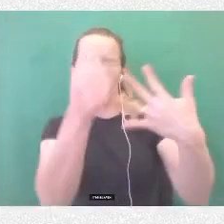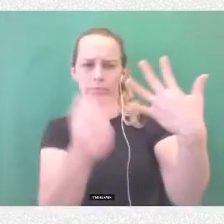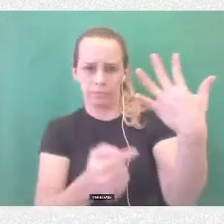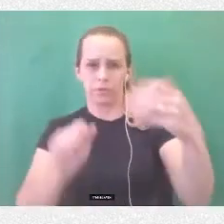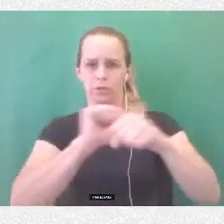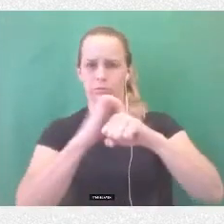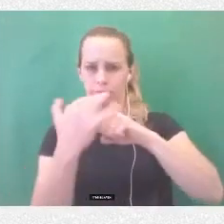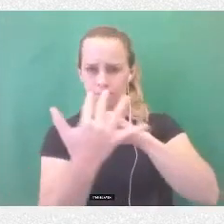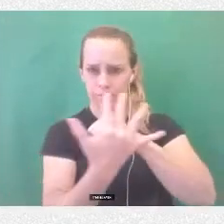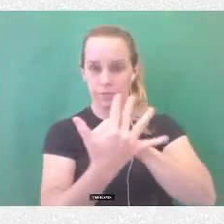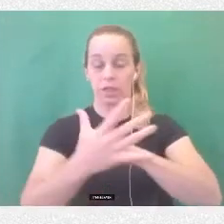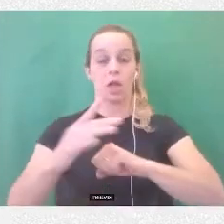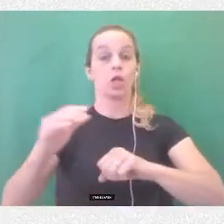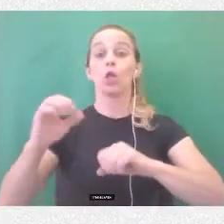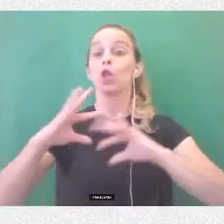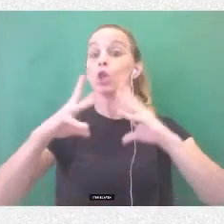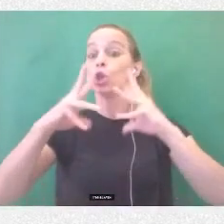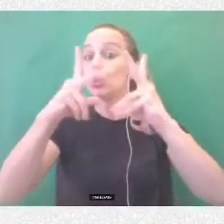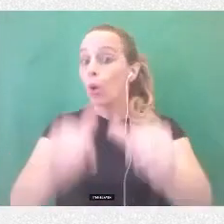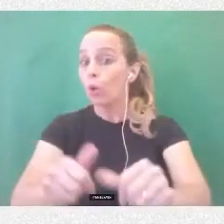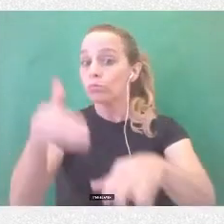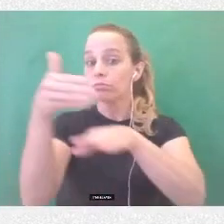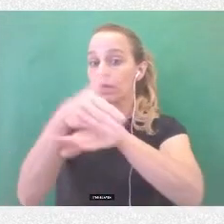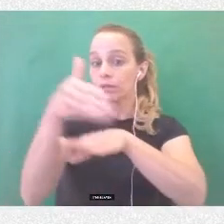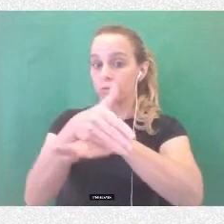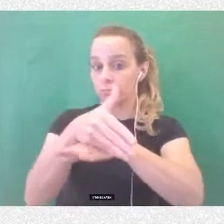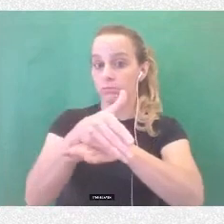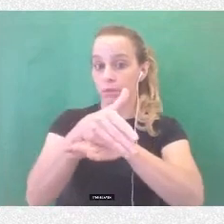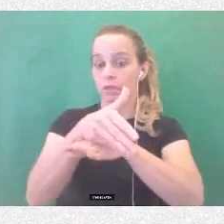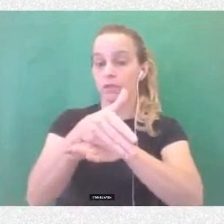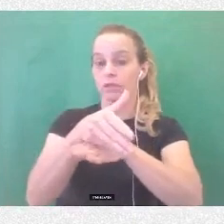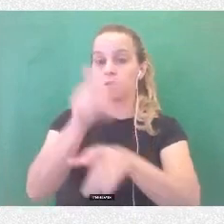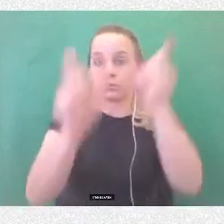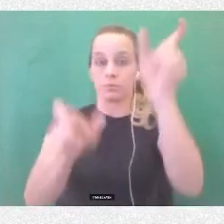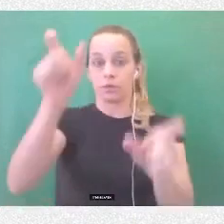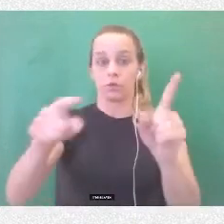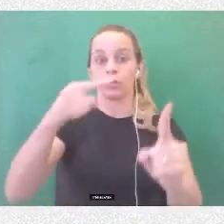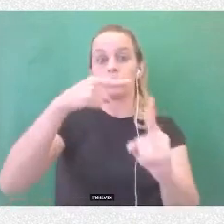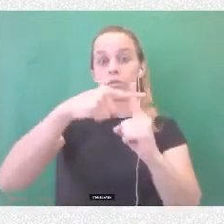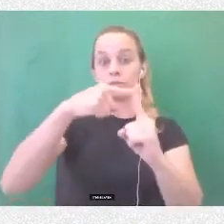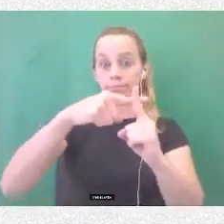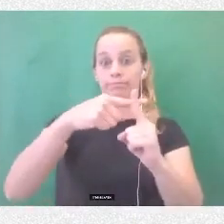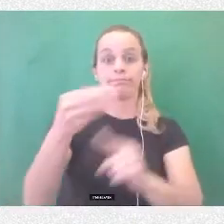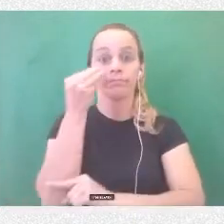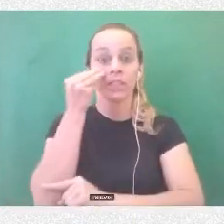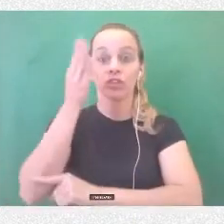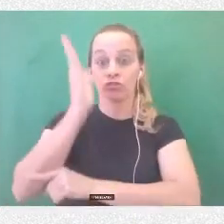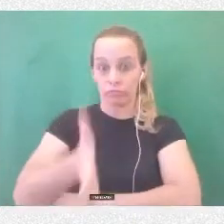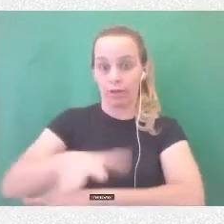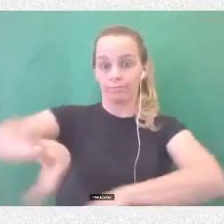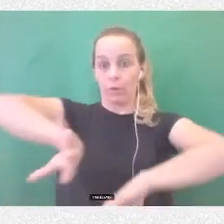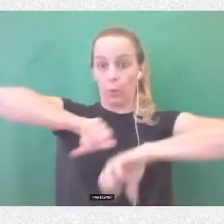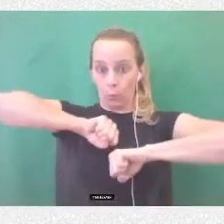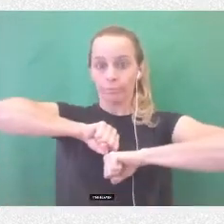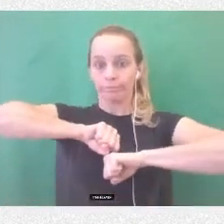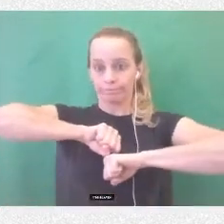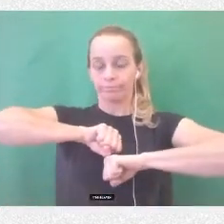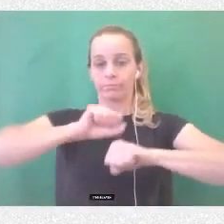os participantes do estudo que fizerem parte do grupo que testou positivo, ou serão escolhidos por amostra dentro desse